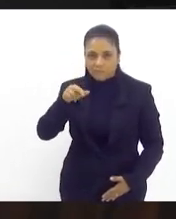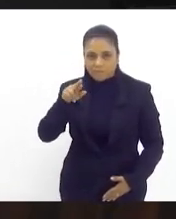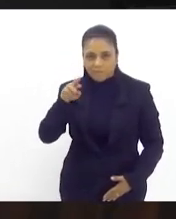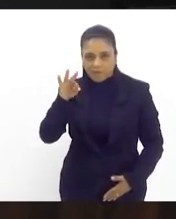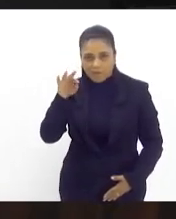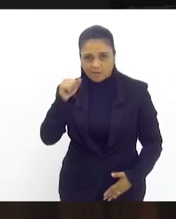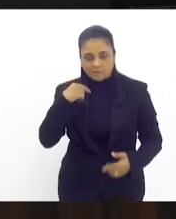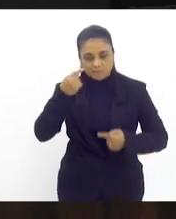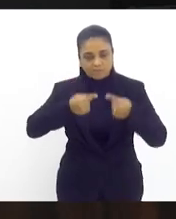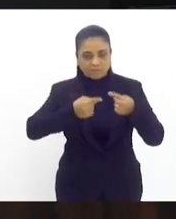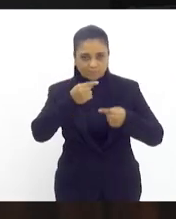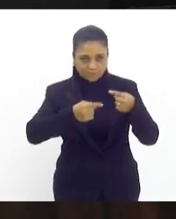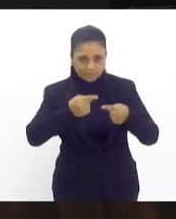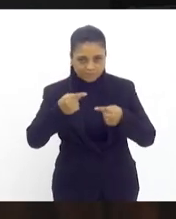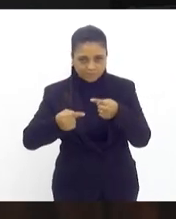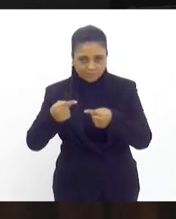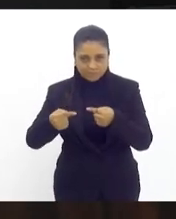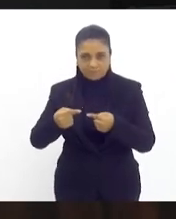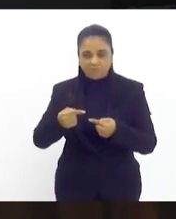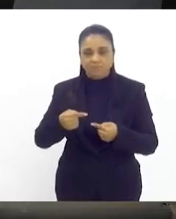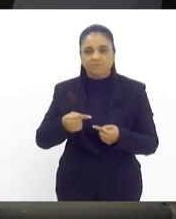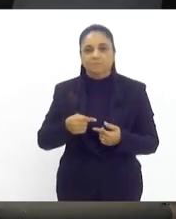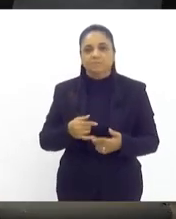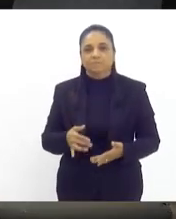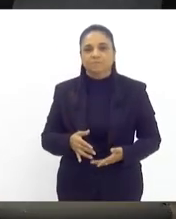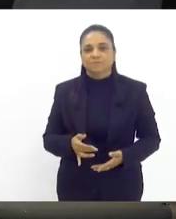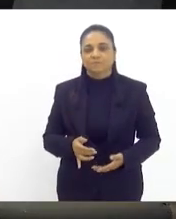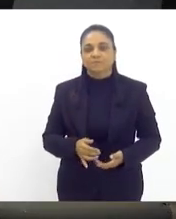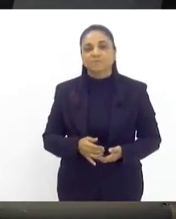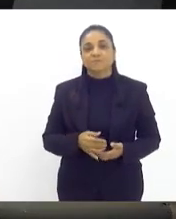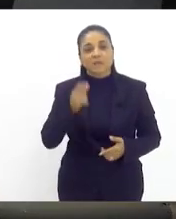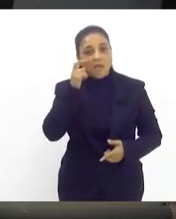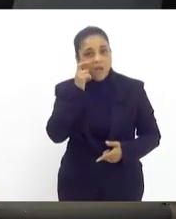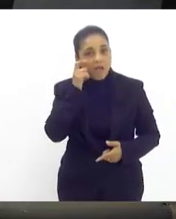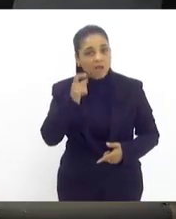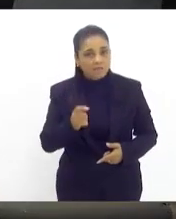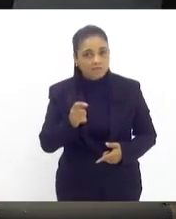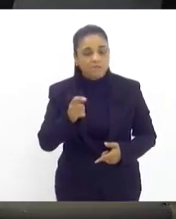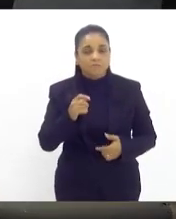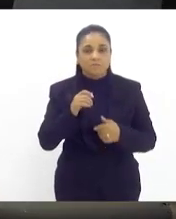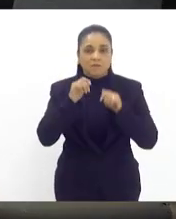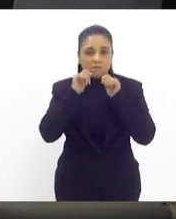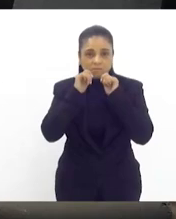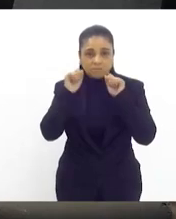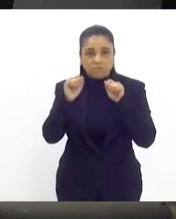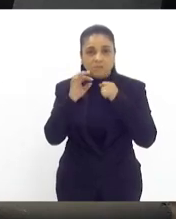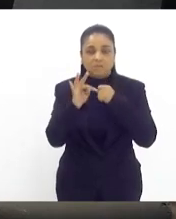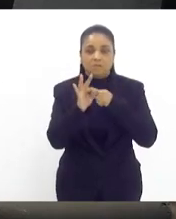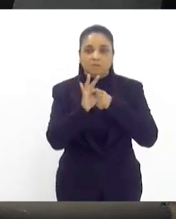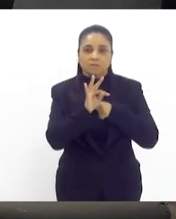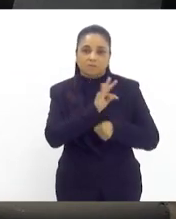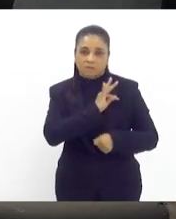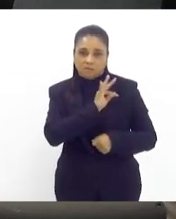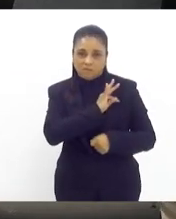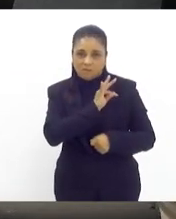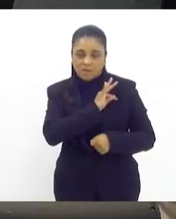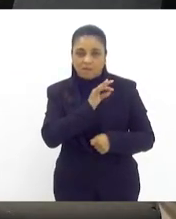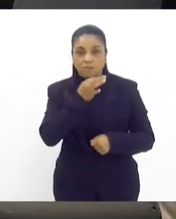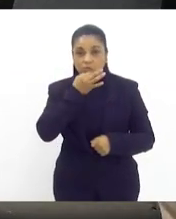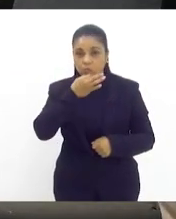discutir deputada Marta Rocha atenção pessoal da assessoria técnica e do Som